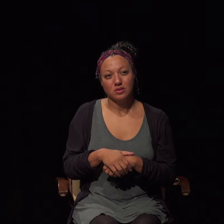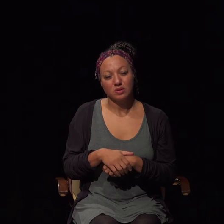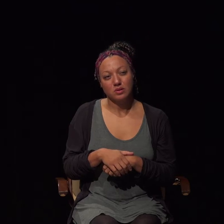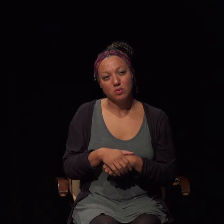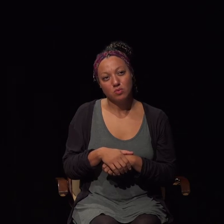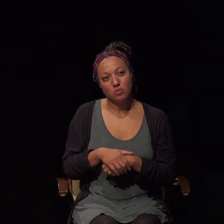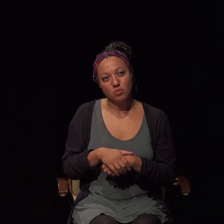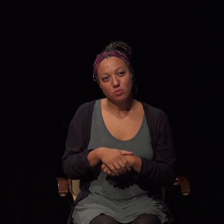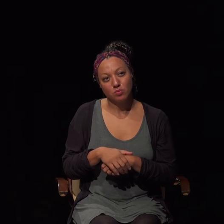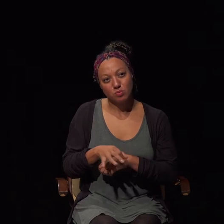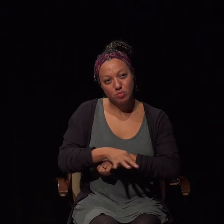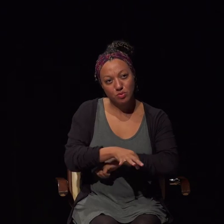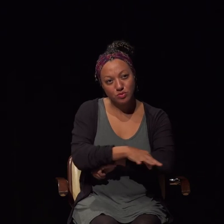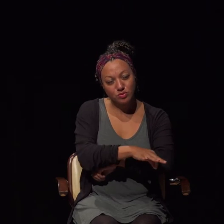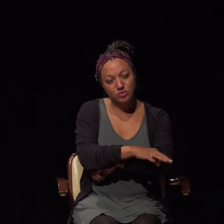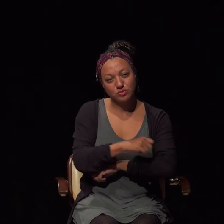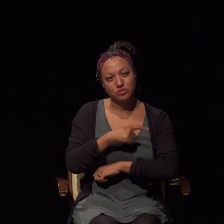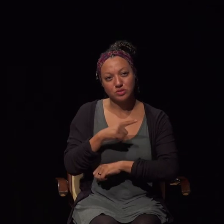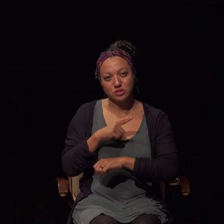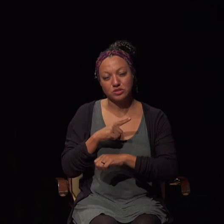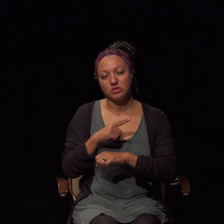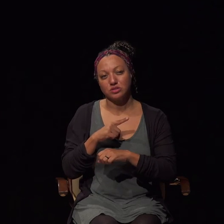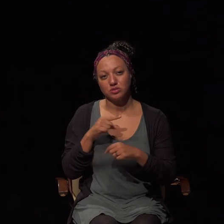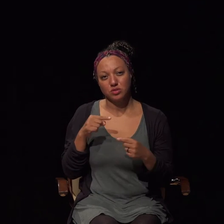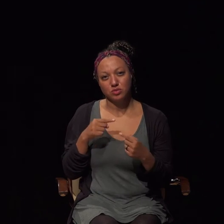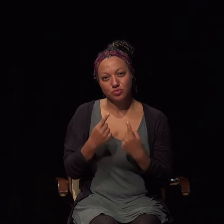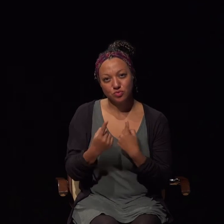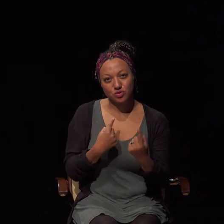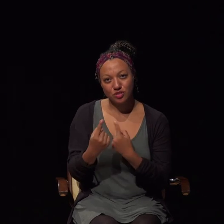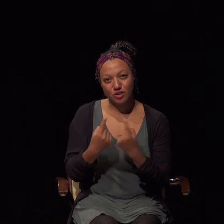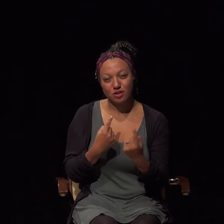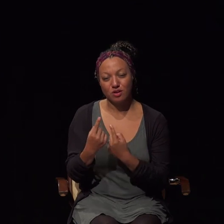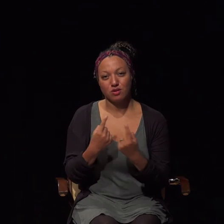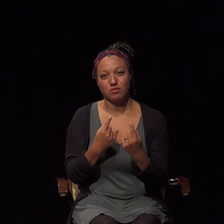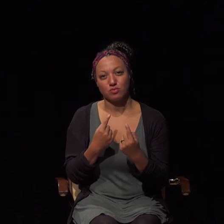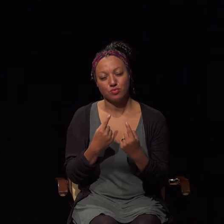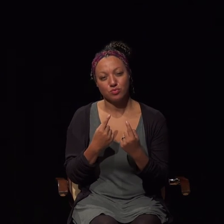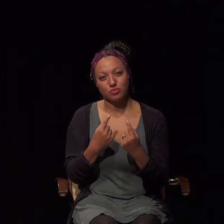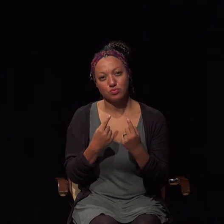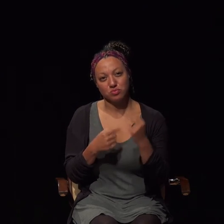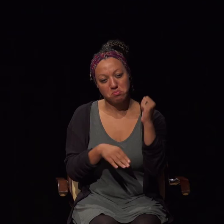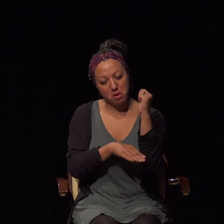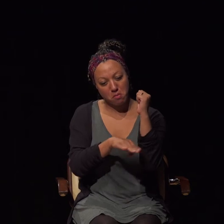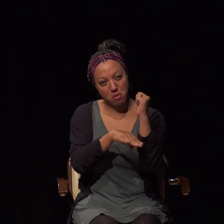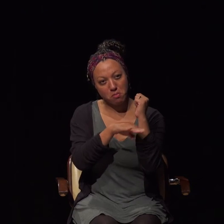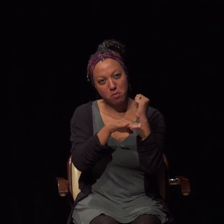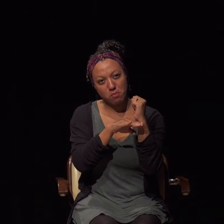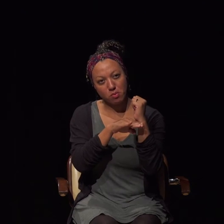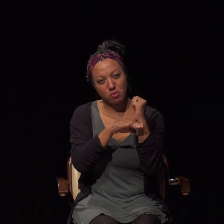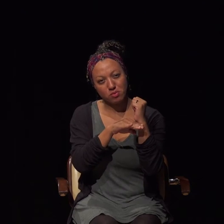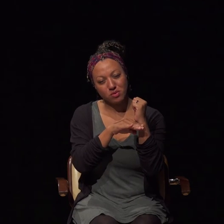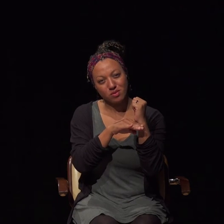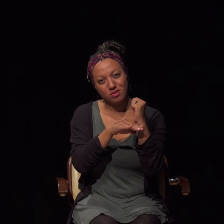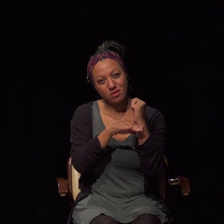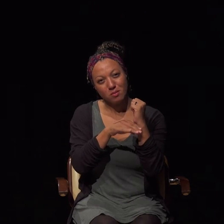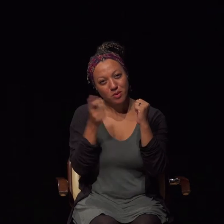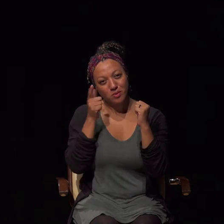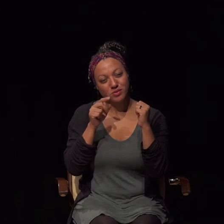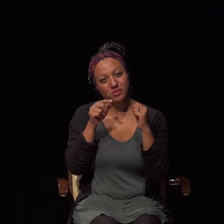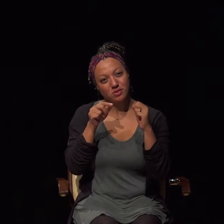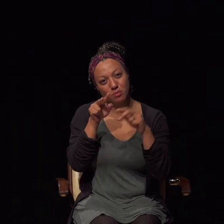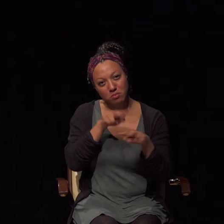diálogo grande entre os diferentes andares do museu de maneira que nós tivéssemos uma visão de arte mais